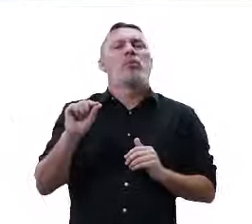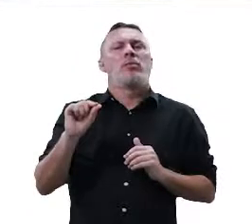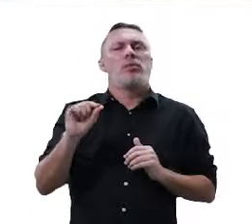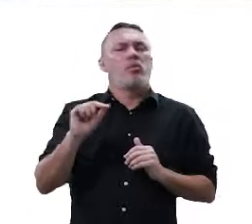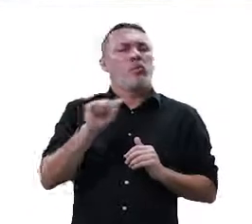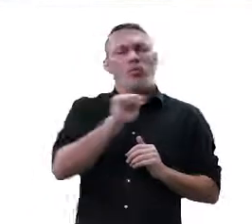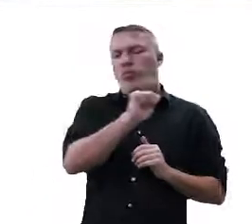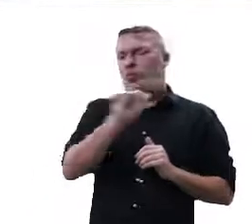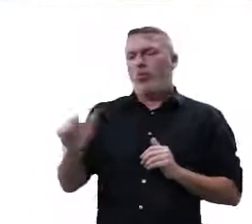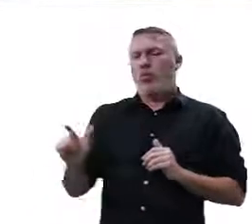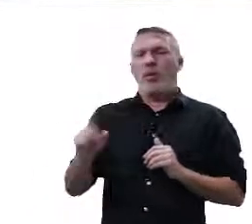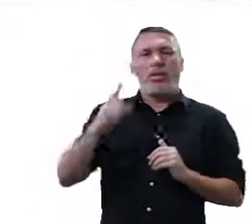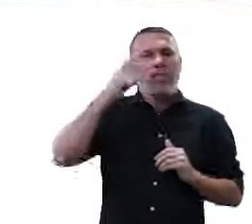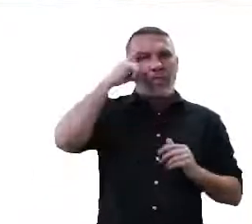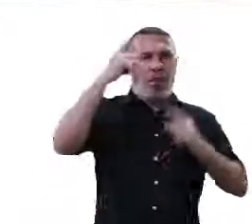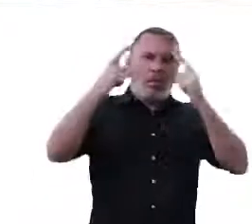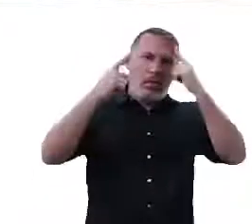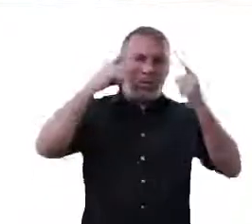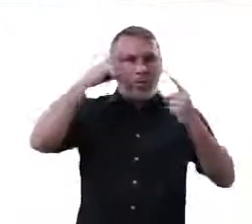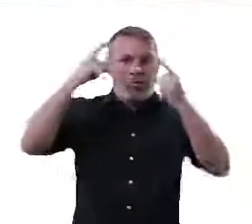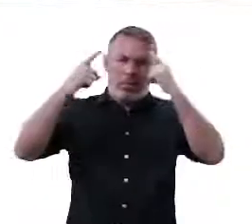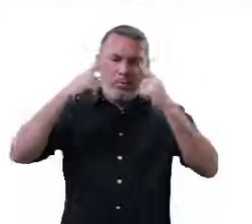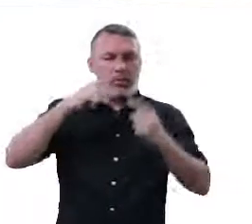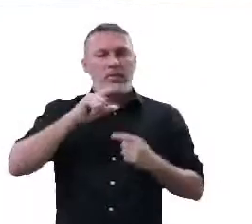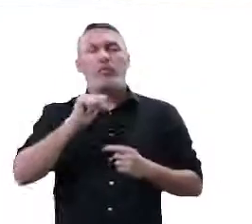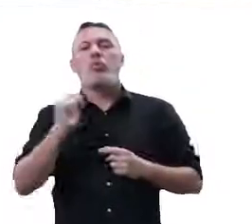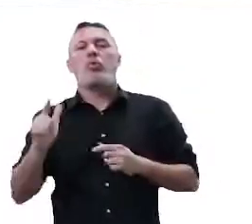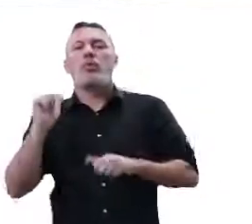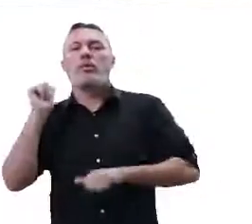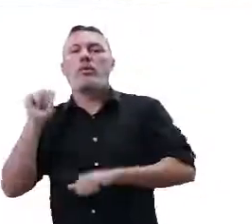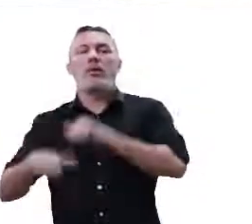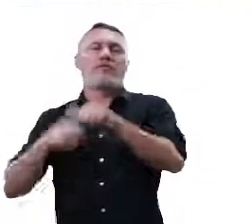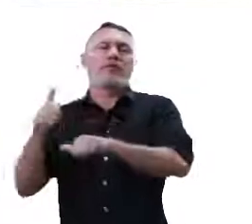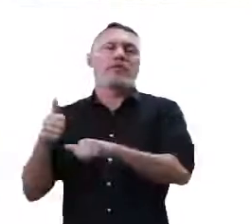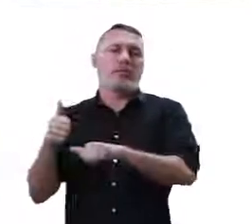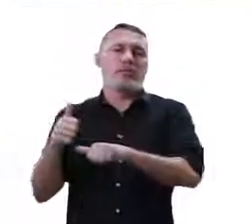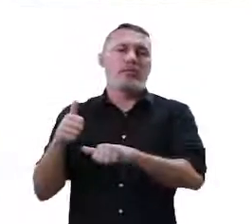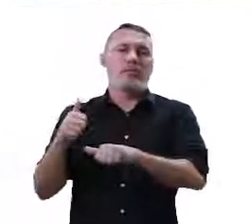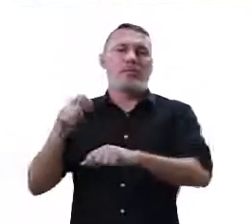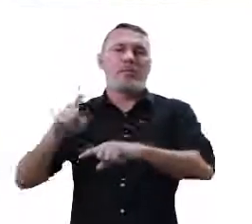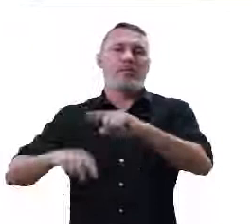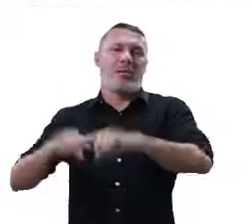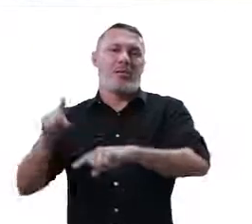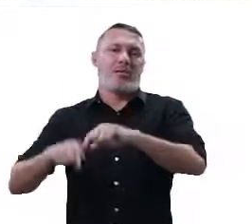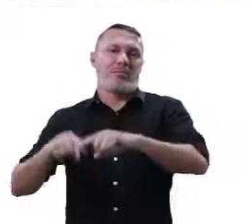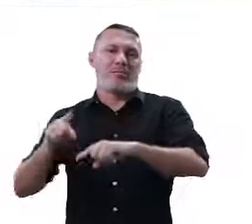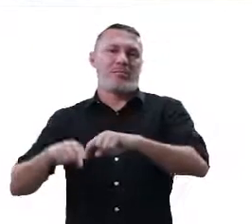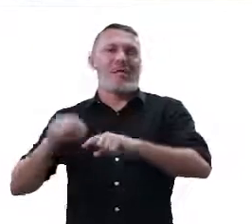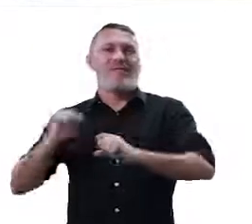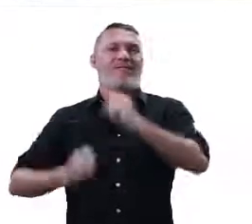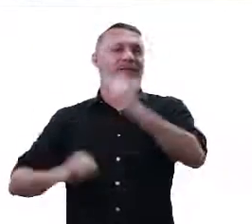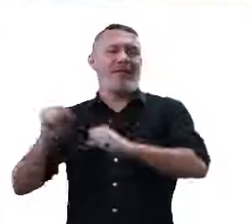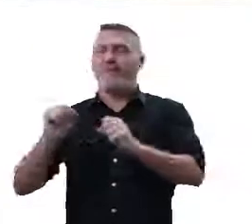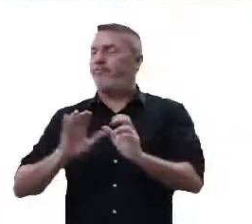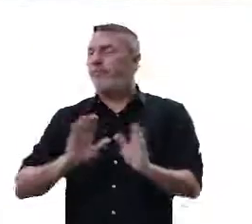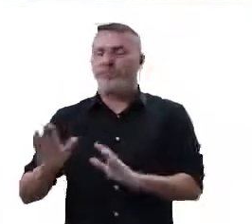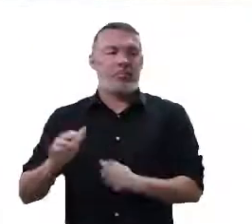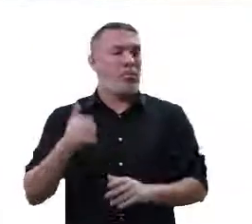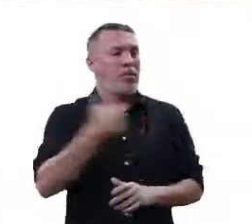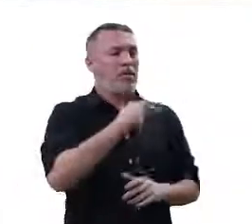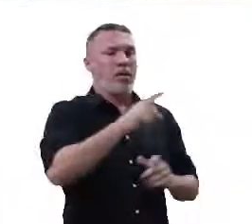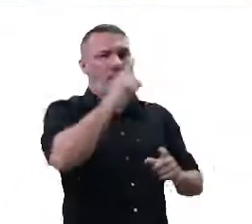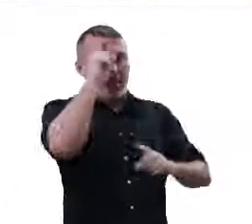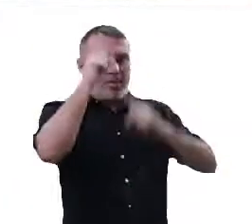mais pelas ideias do que propriamente pela transformação da matéria-prima. A